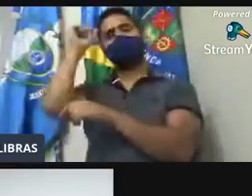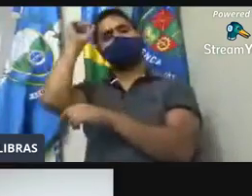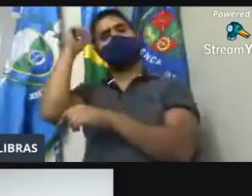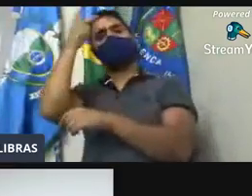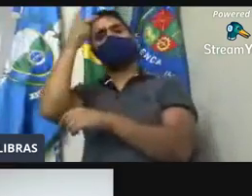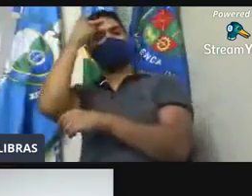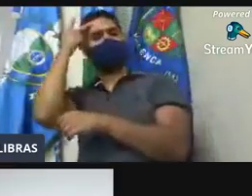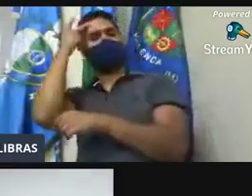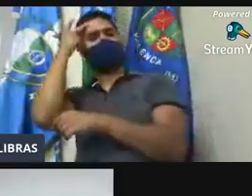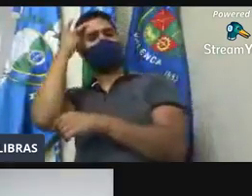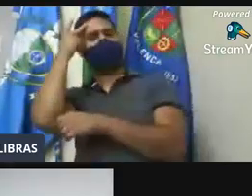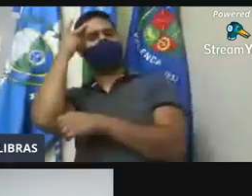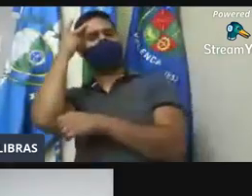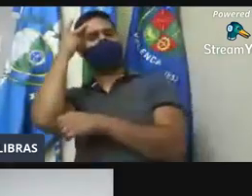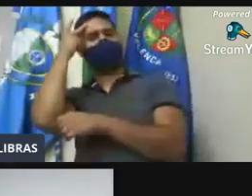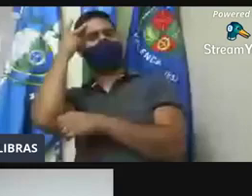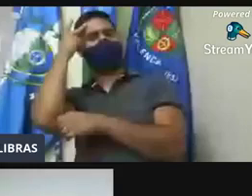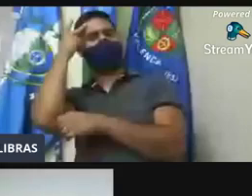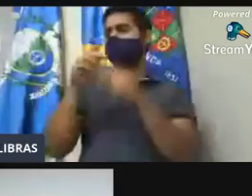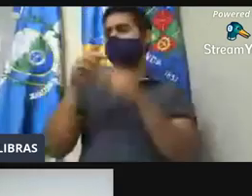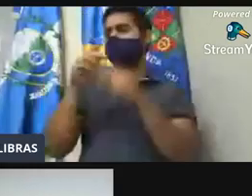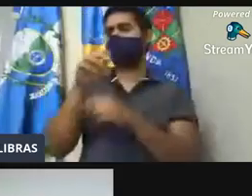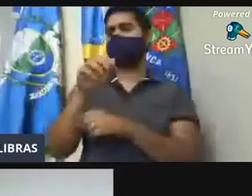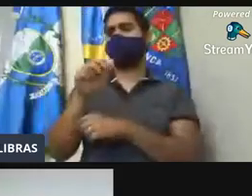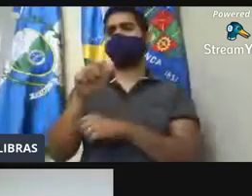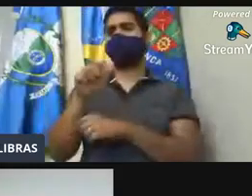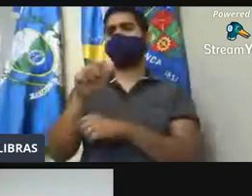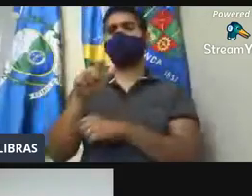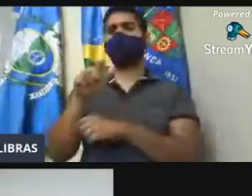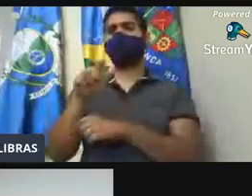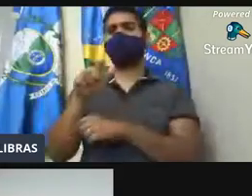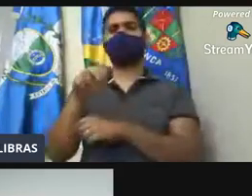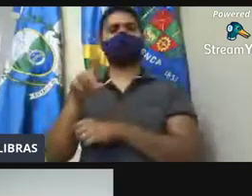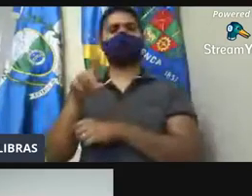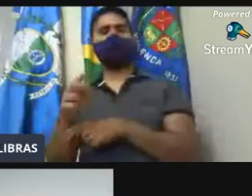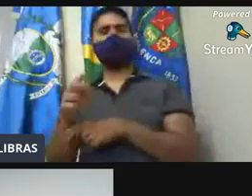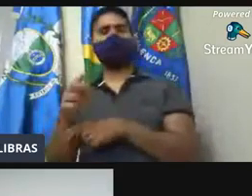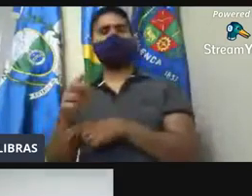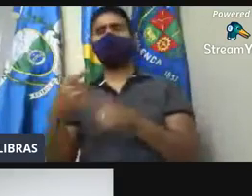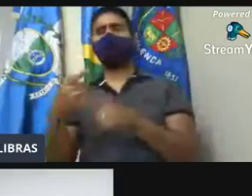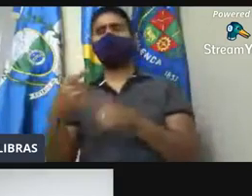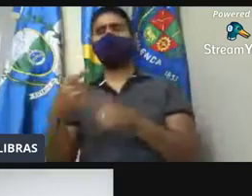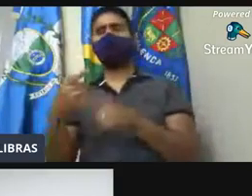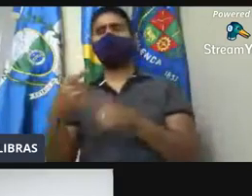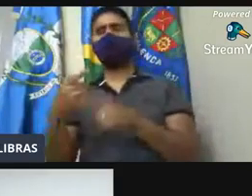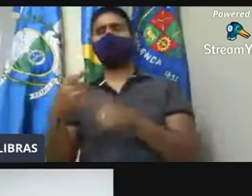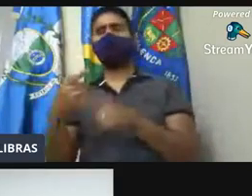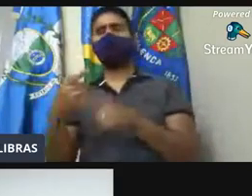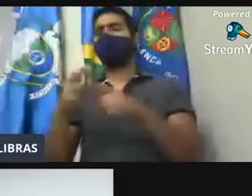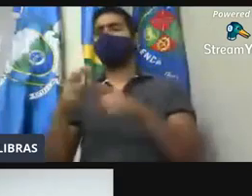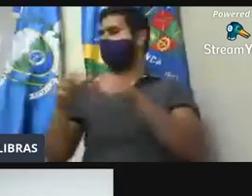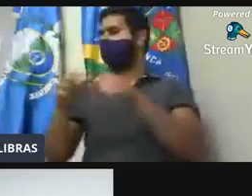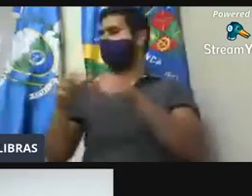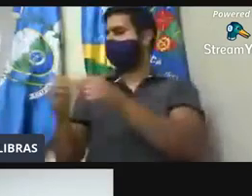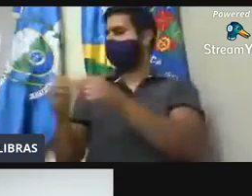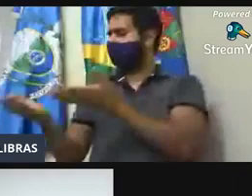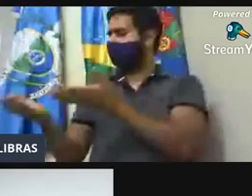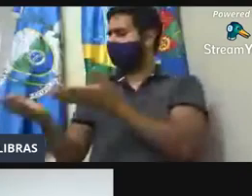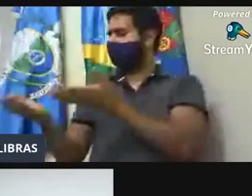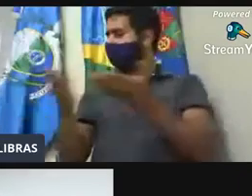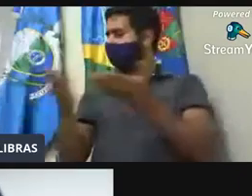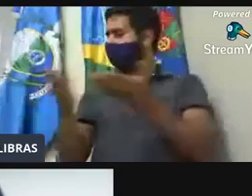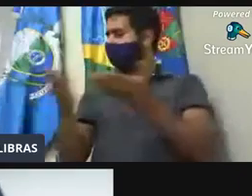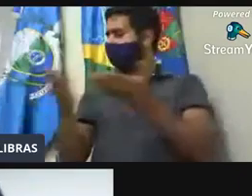geral, a Lei Aldir Blanc, e foi por isso que eu fiz esse convite ao nosso amigo Tiago, né? Vai ser bom que é a primeira vez que o Tiago, como secretário, né, que eu já